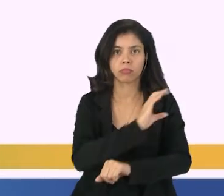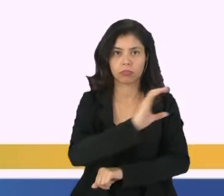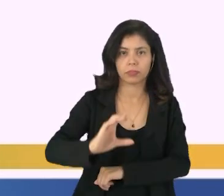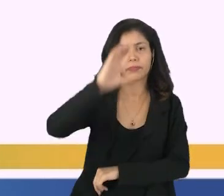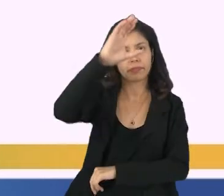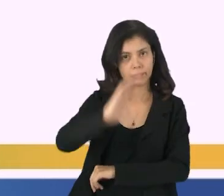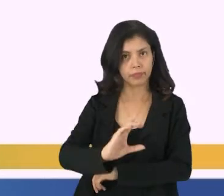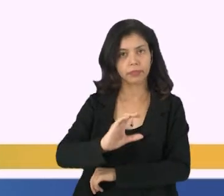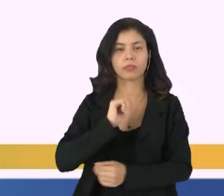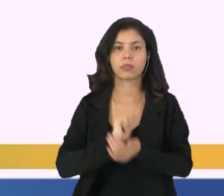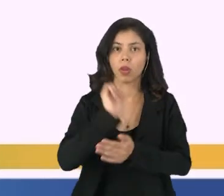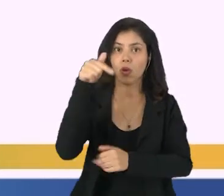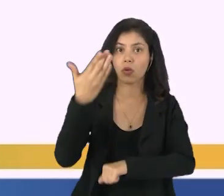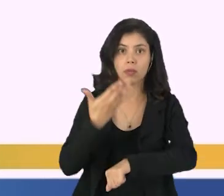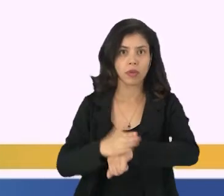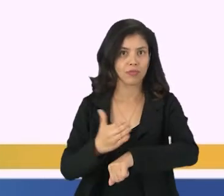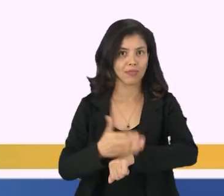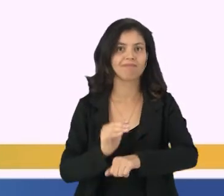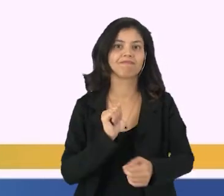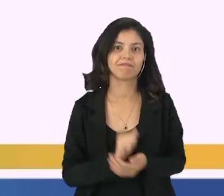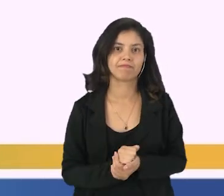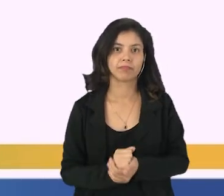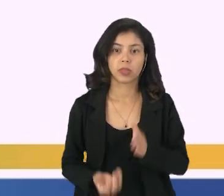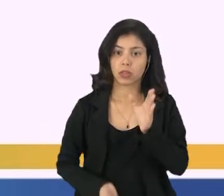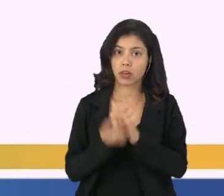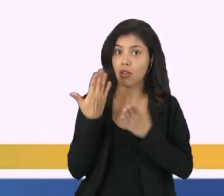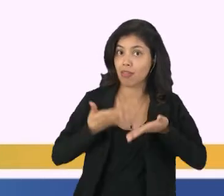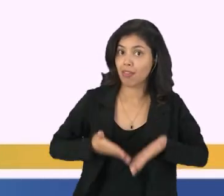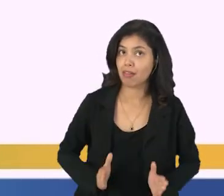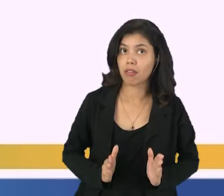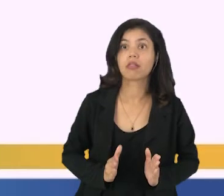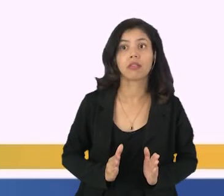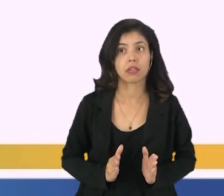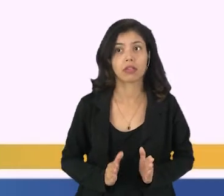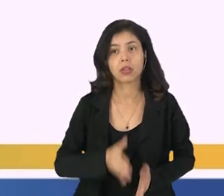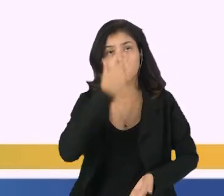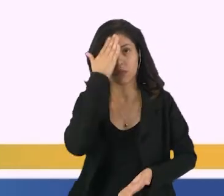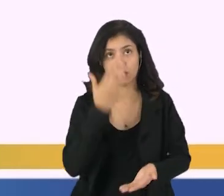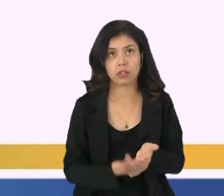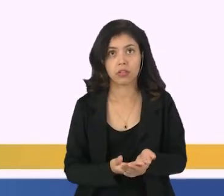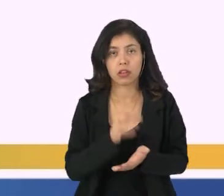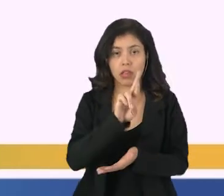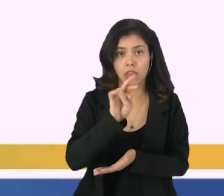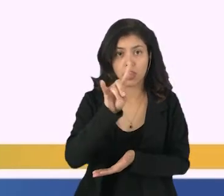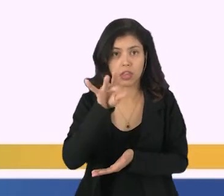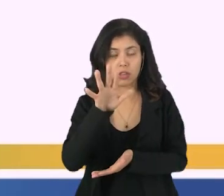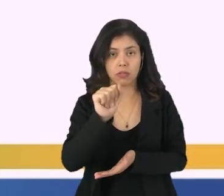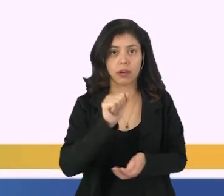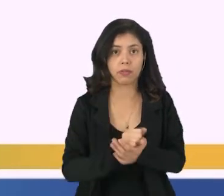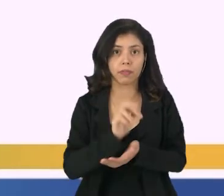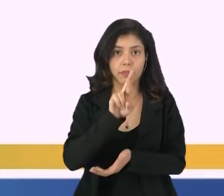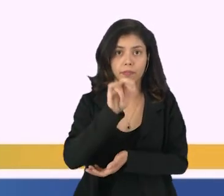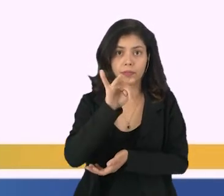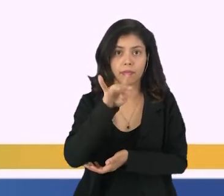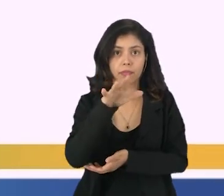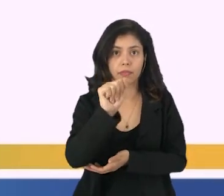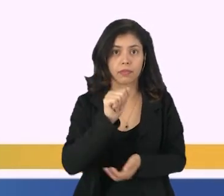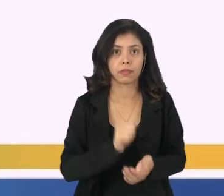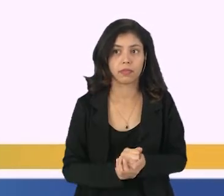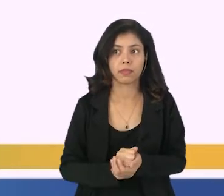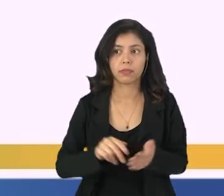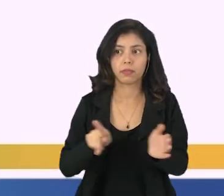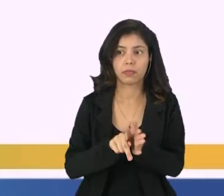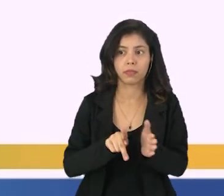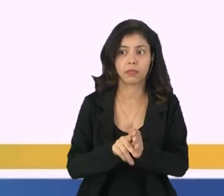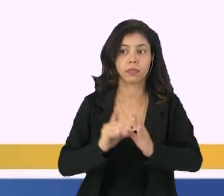de religiosidade, né, nascidas do secretismo de crenças e rituais provenientes de tradições